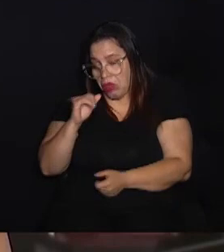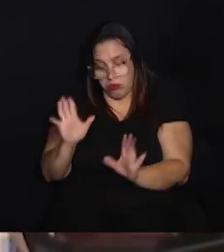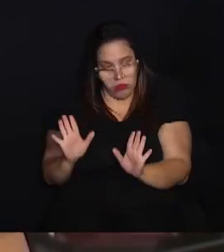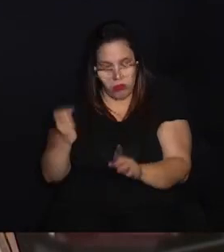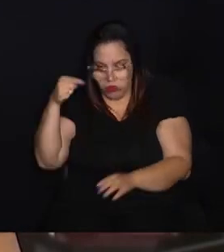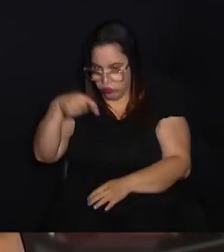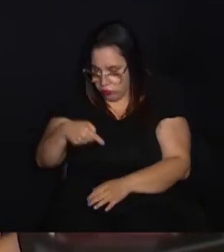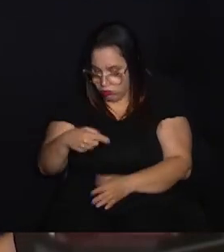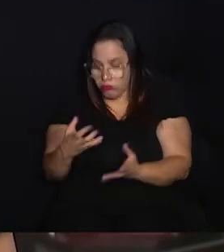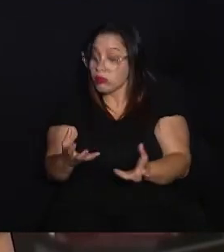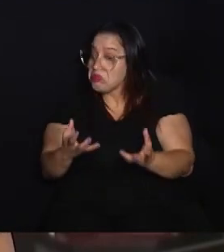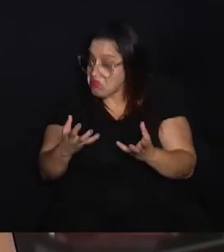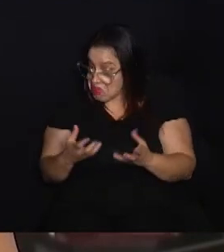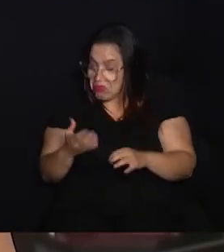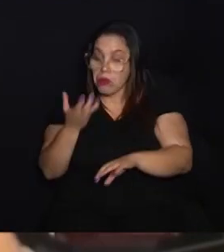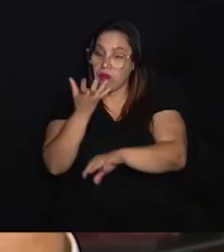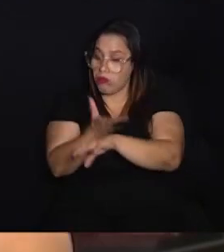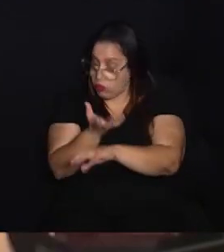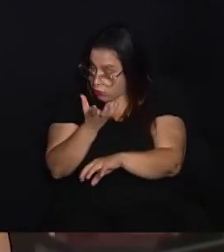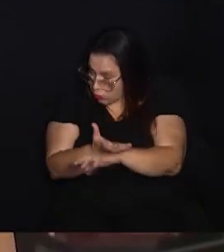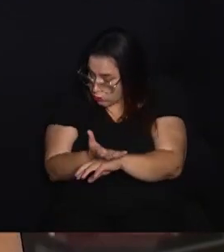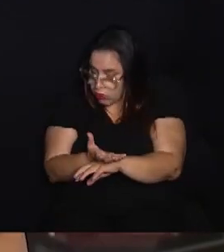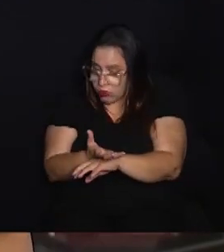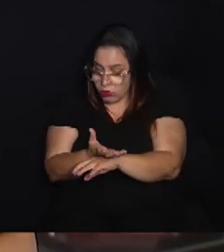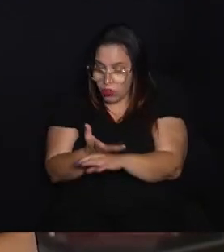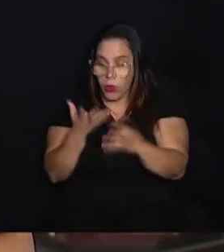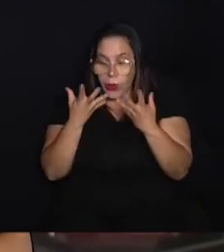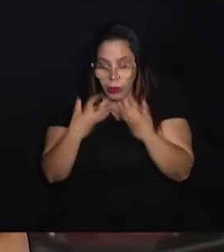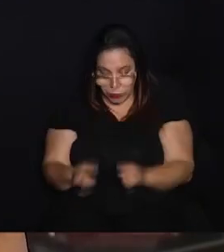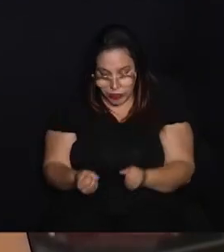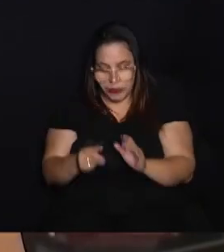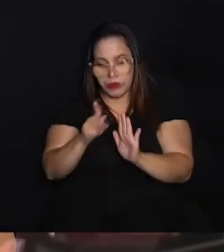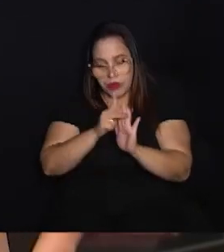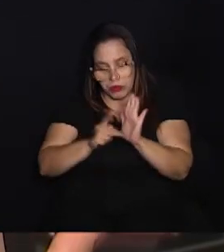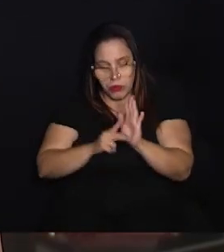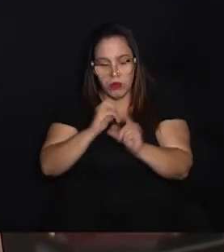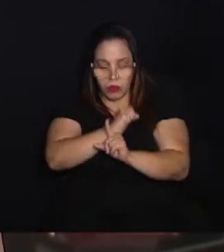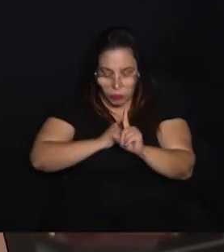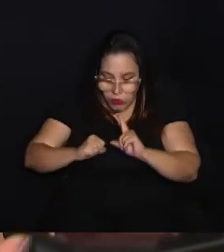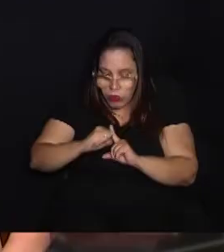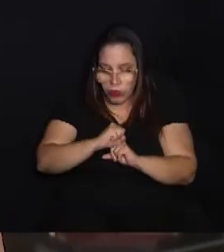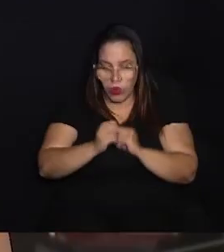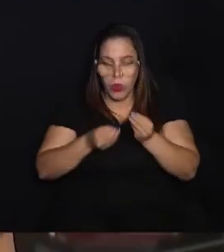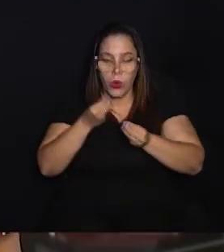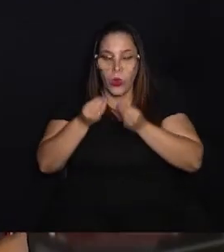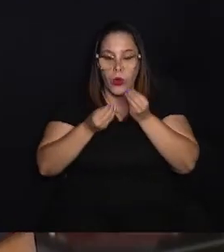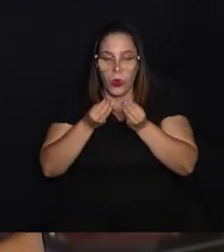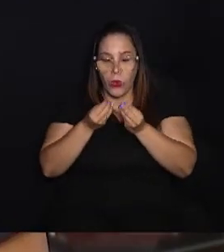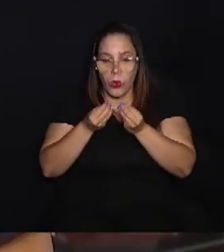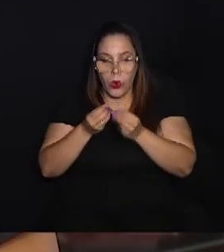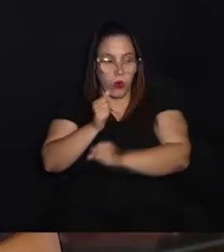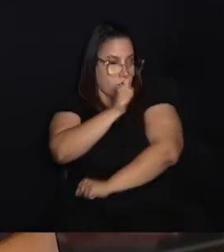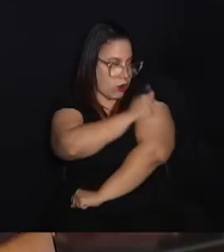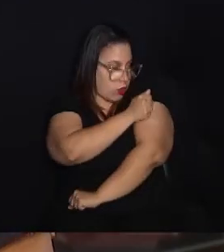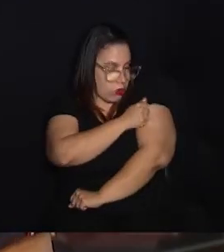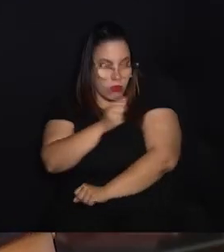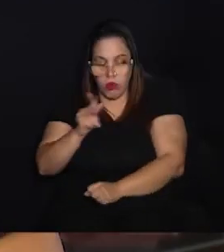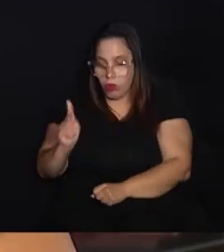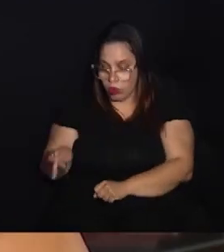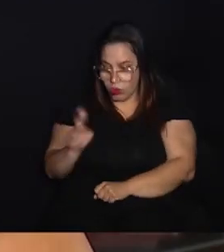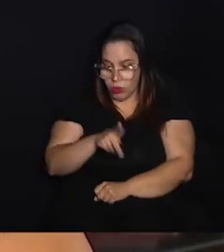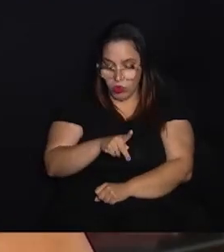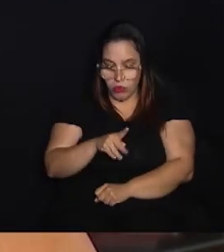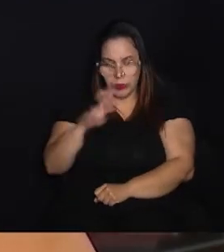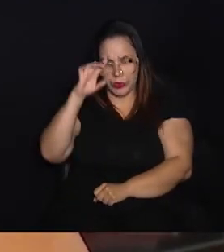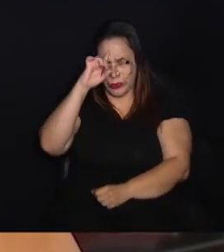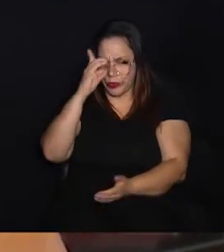a gente quis, nessa disciplina, acolher um projeto social com os alunos e com o professor. Então a gente